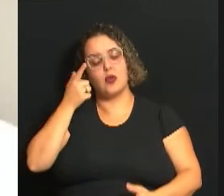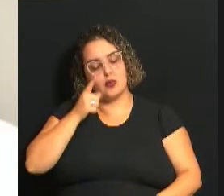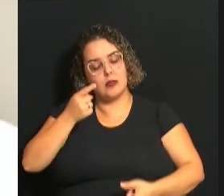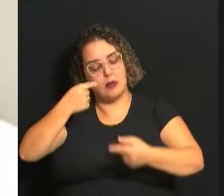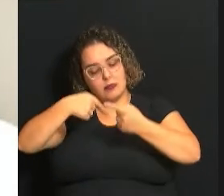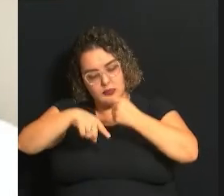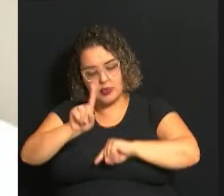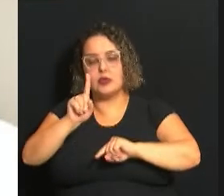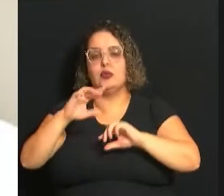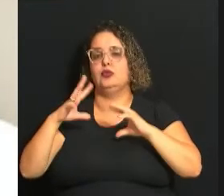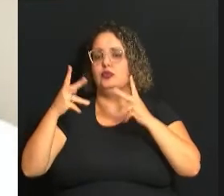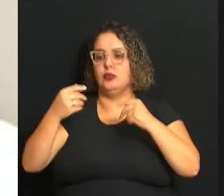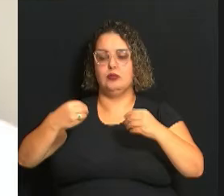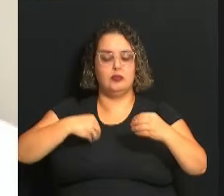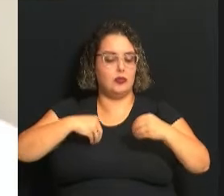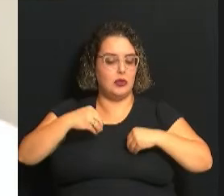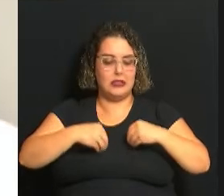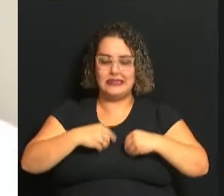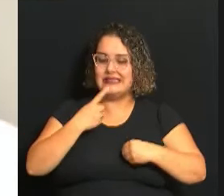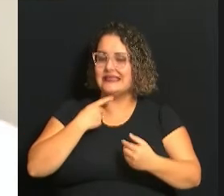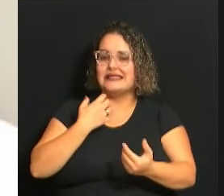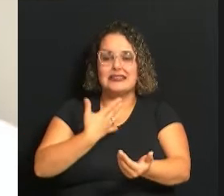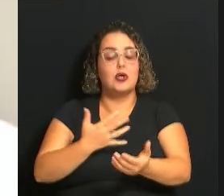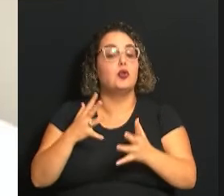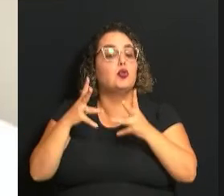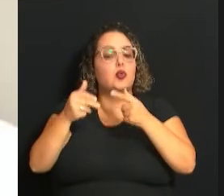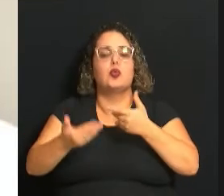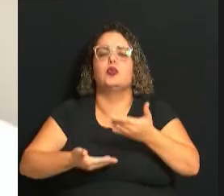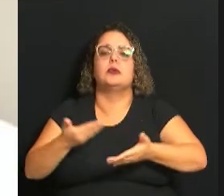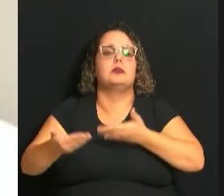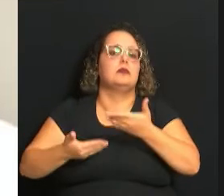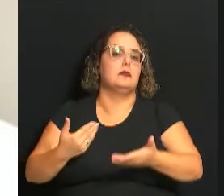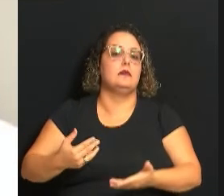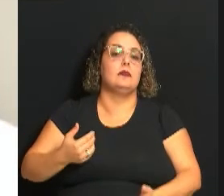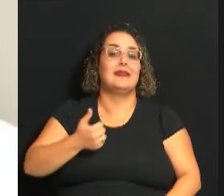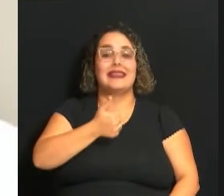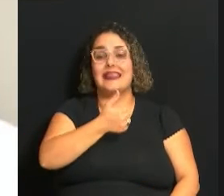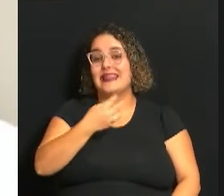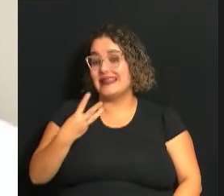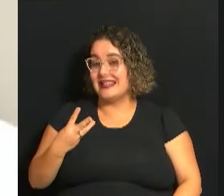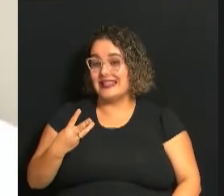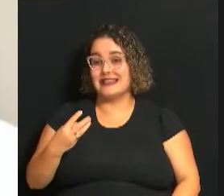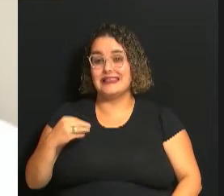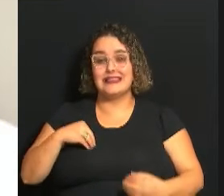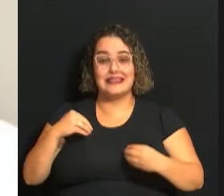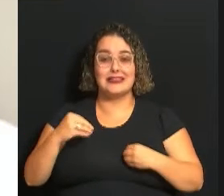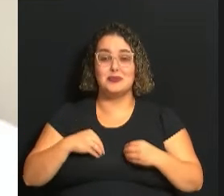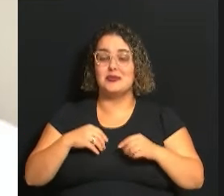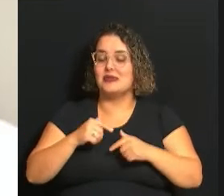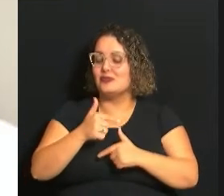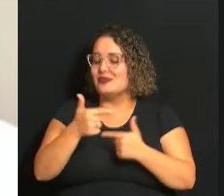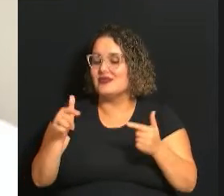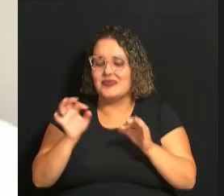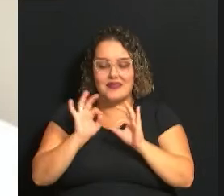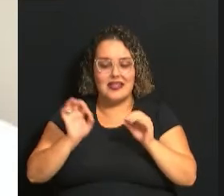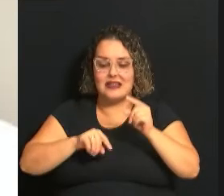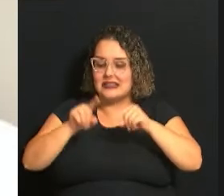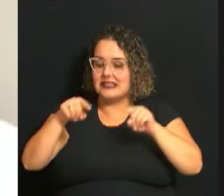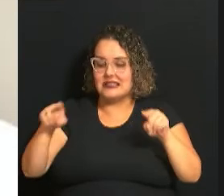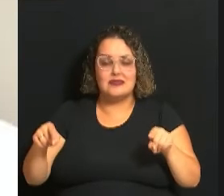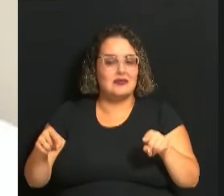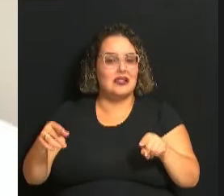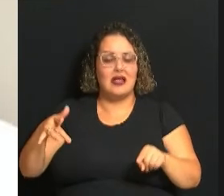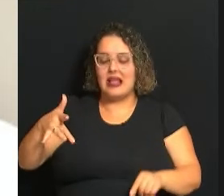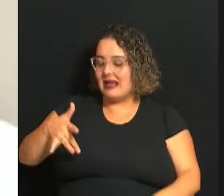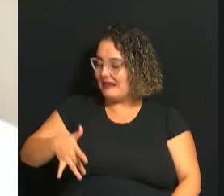meus exames de sangue, de todo o tratamento, foram mais ou menos 13 exames de sangue, eu não tinha alteração alguma, nem de fígado, nem